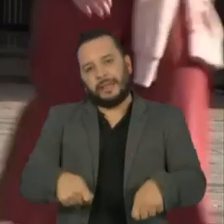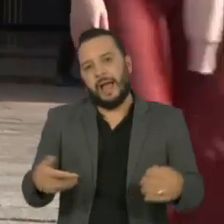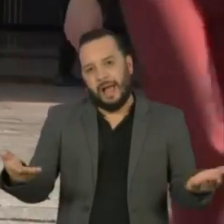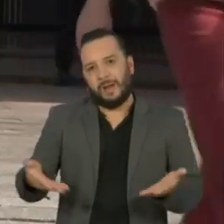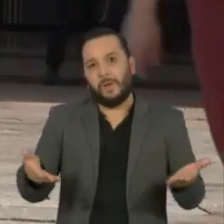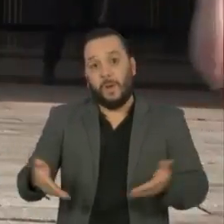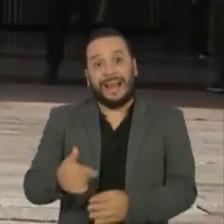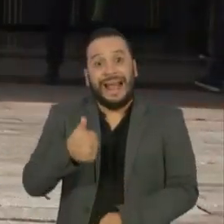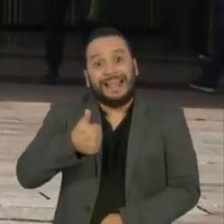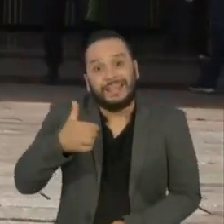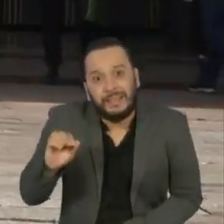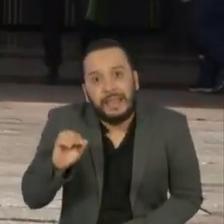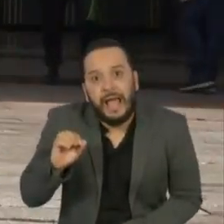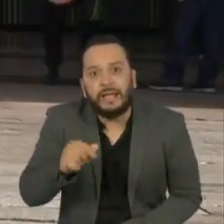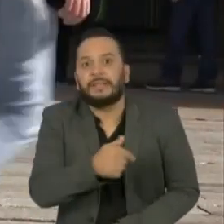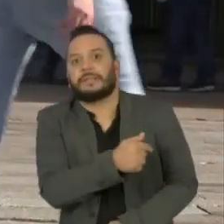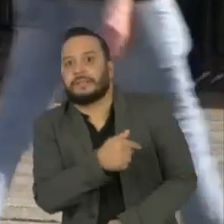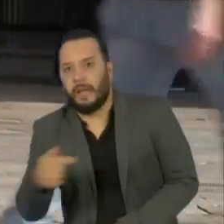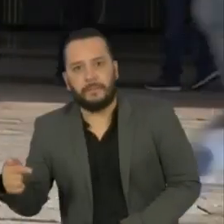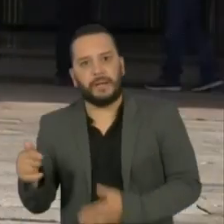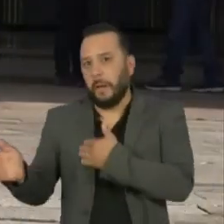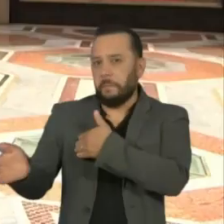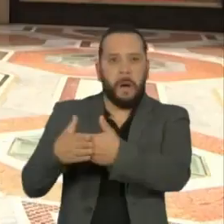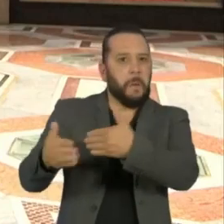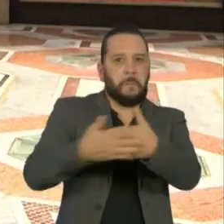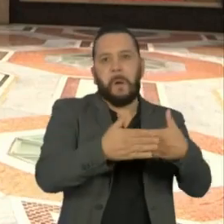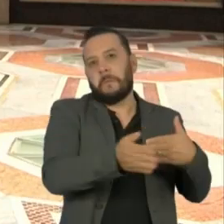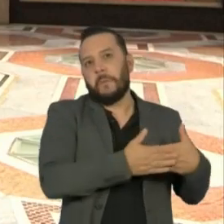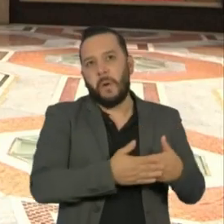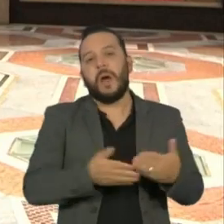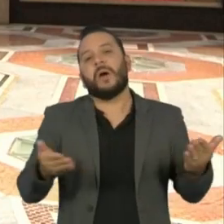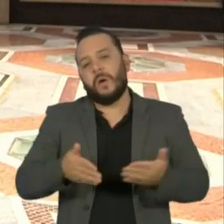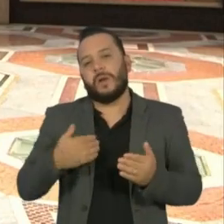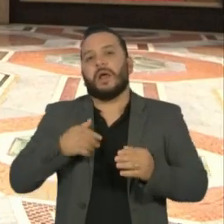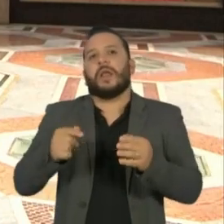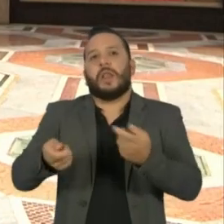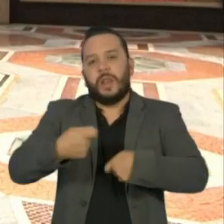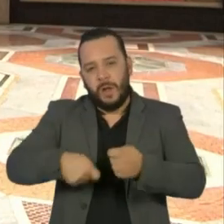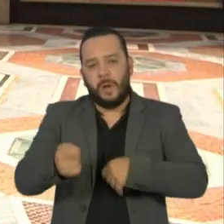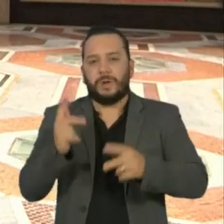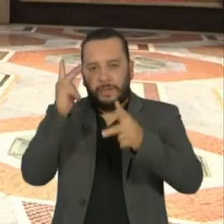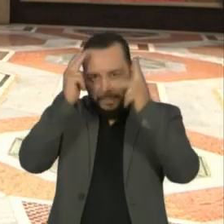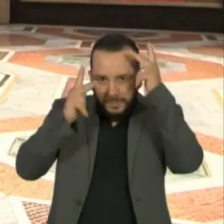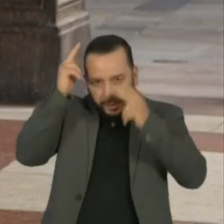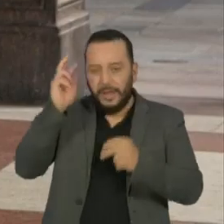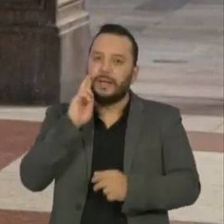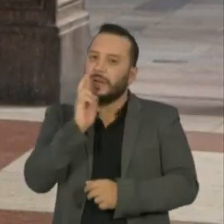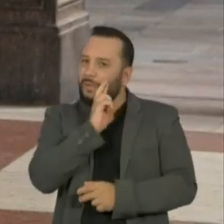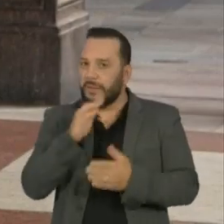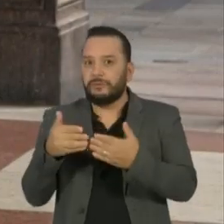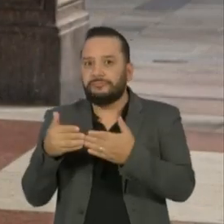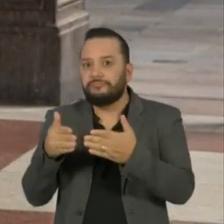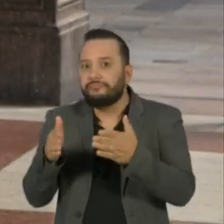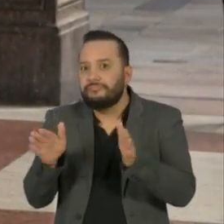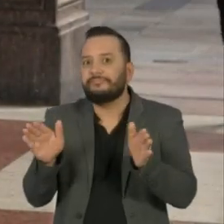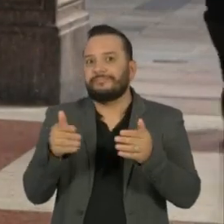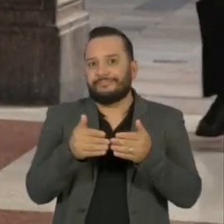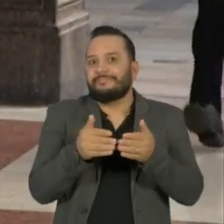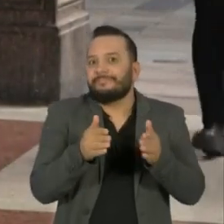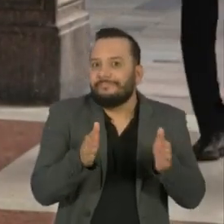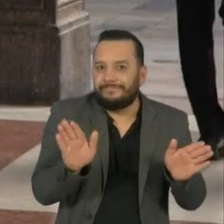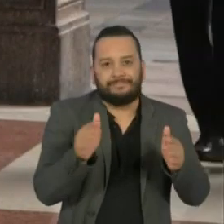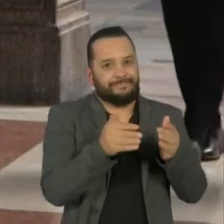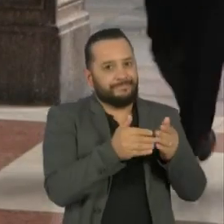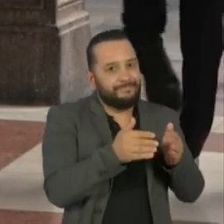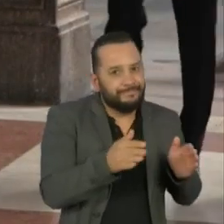10 semanas de portas fechadas, as lojas, cabeleireiros e restaurantes puderam voltar a funcionar, enquanto o